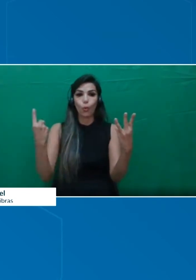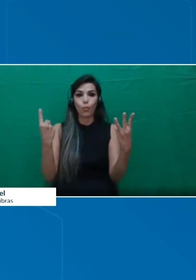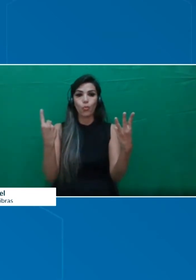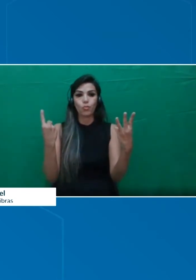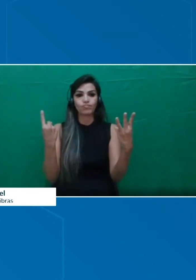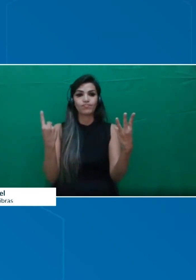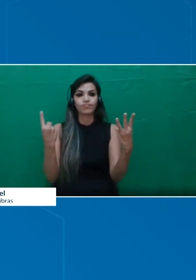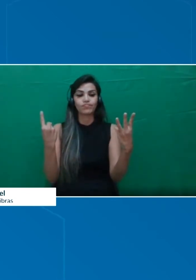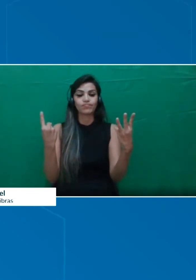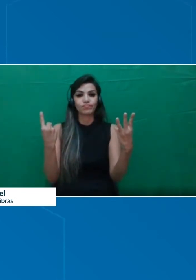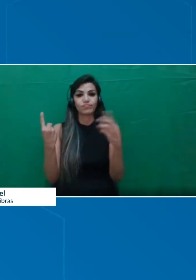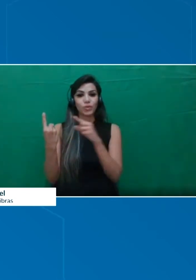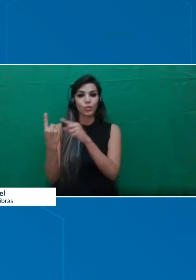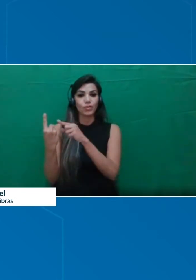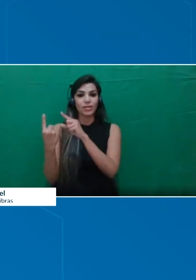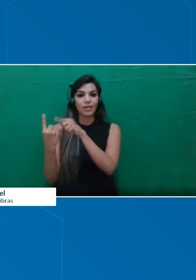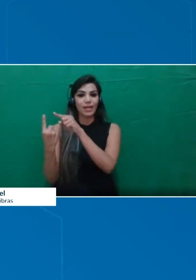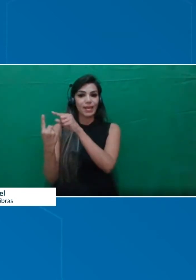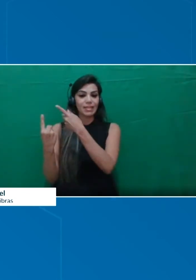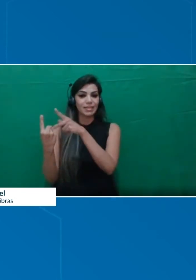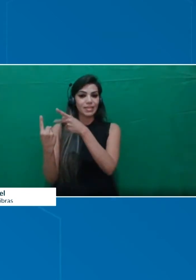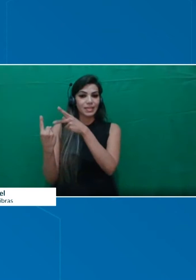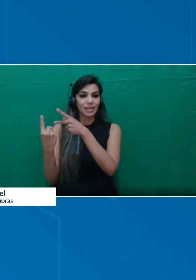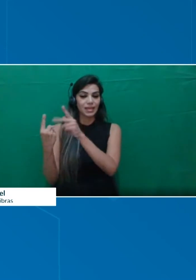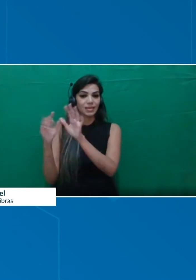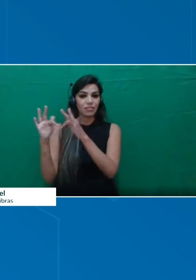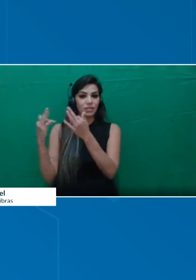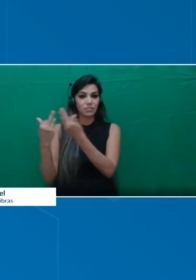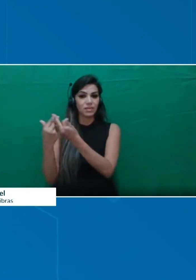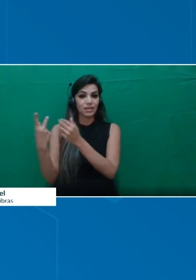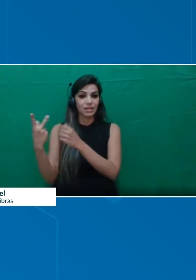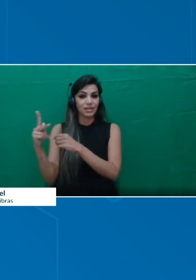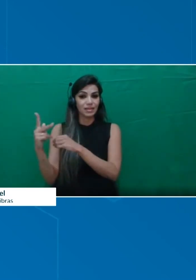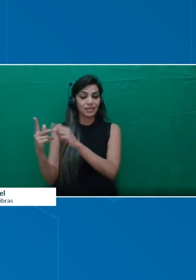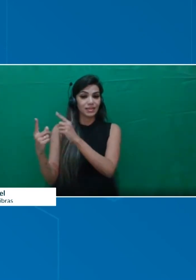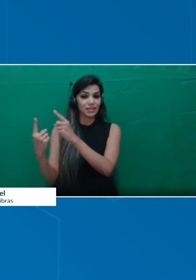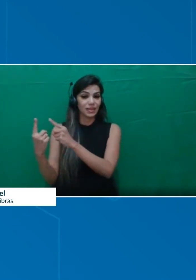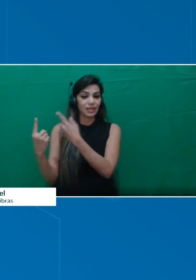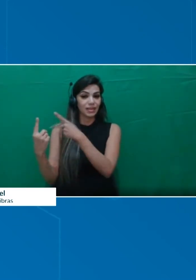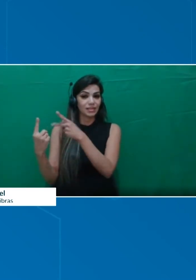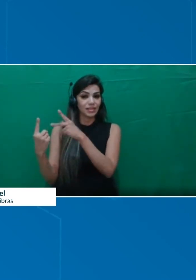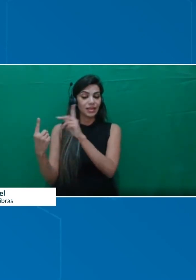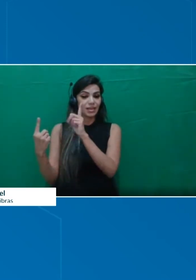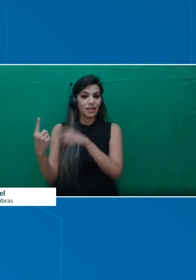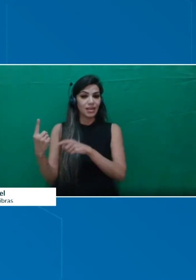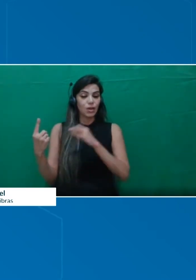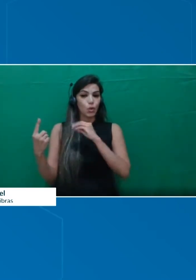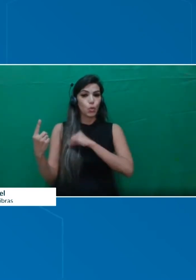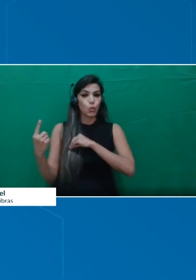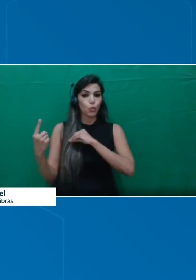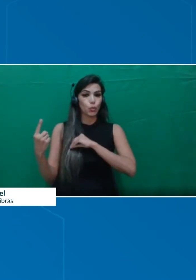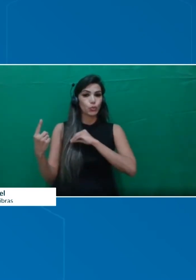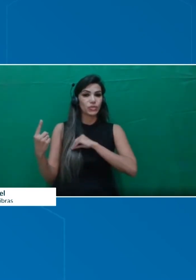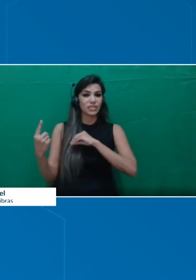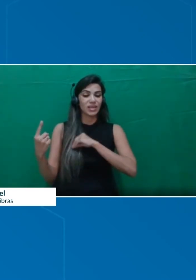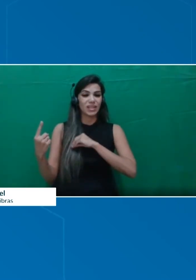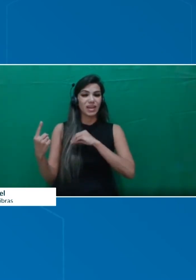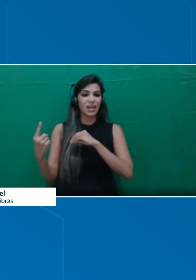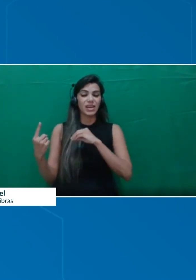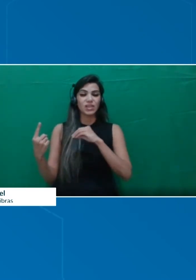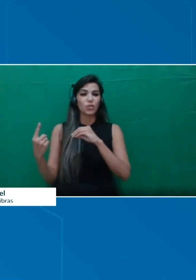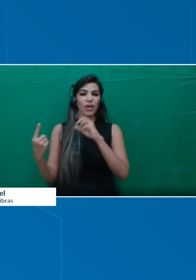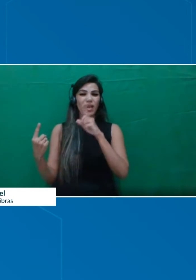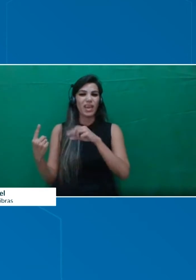famílias cuja renda per capita mensal é inferior a meio salário mínimo,